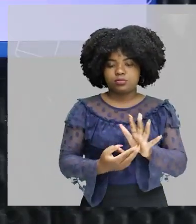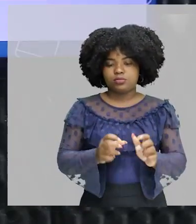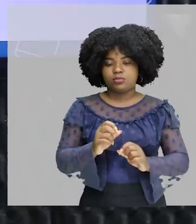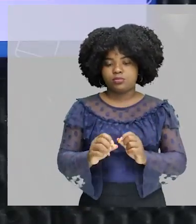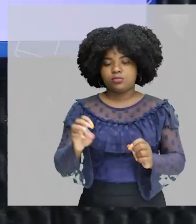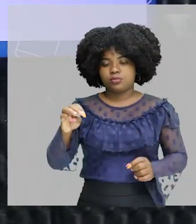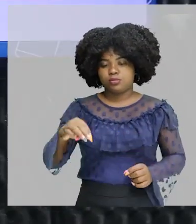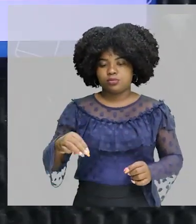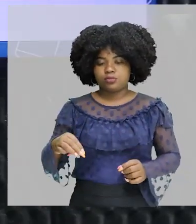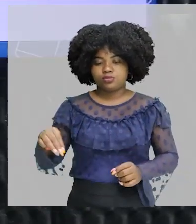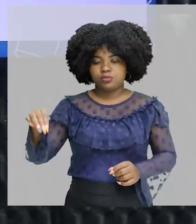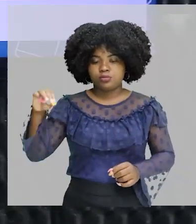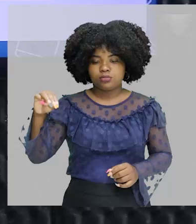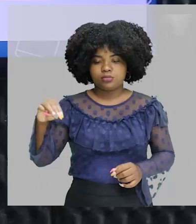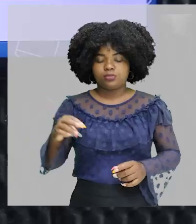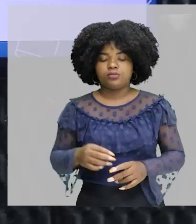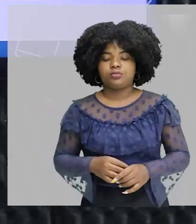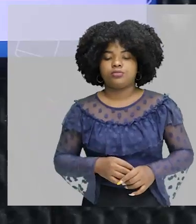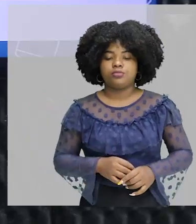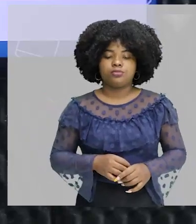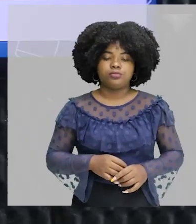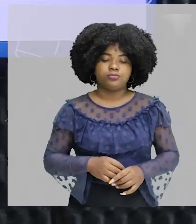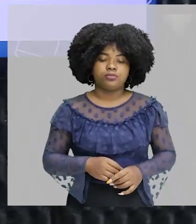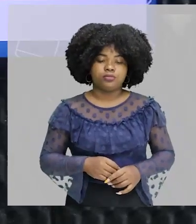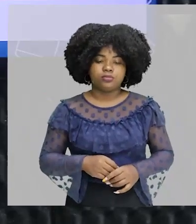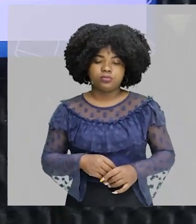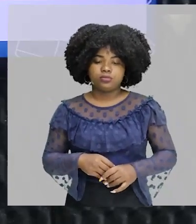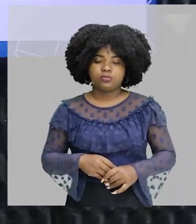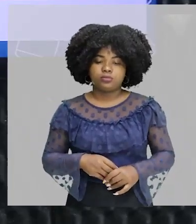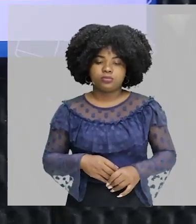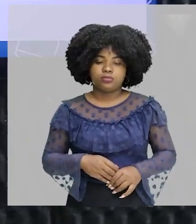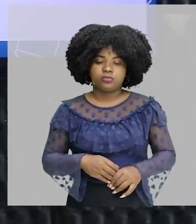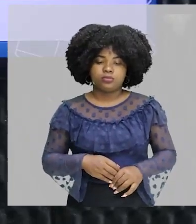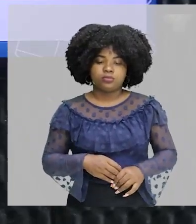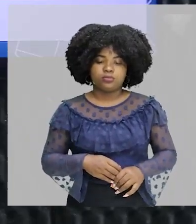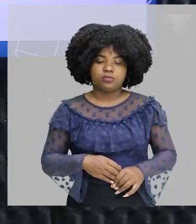correspondente à divisão da massa em gramas pela massa molar.